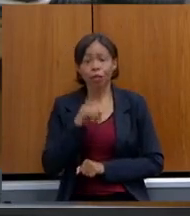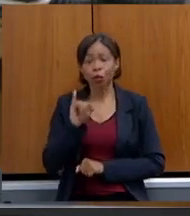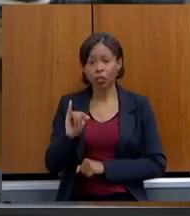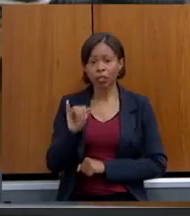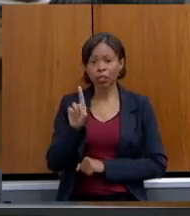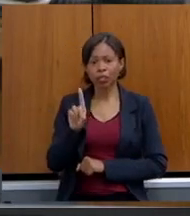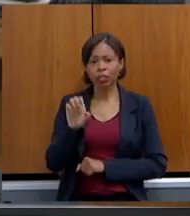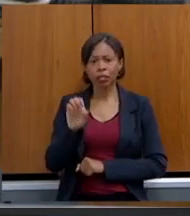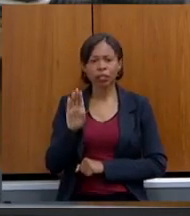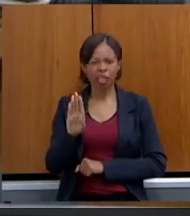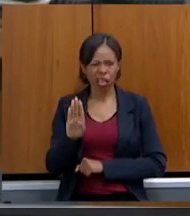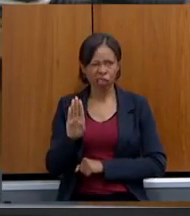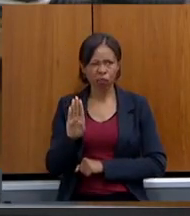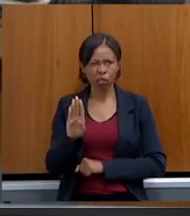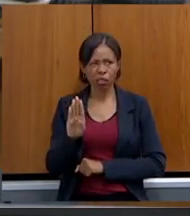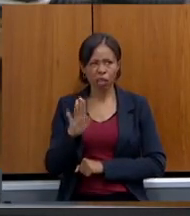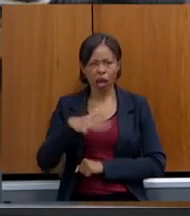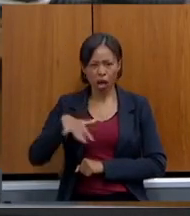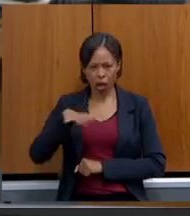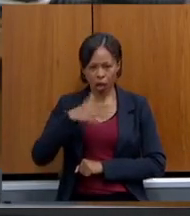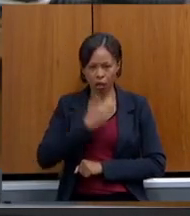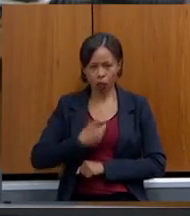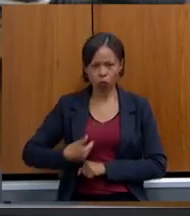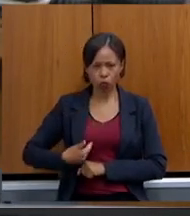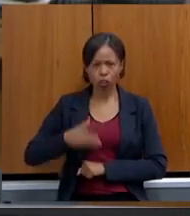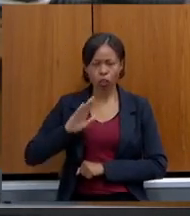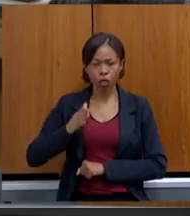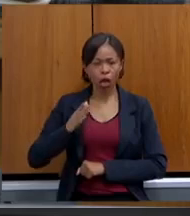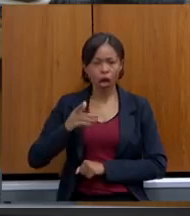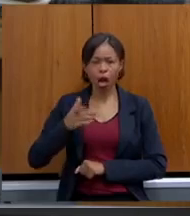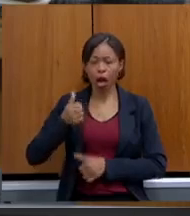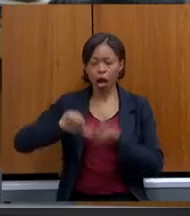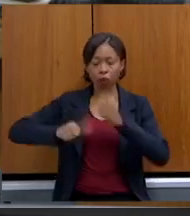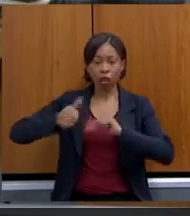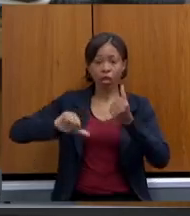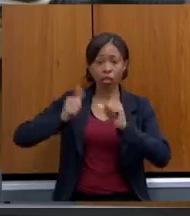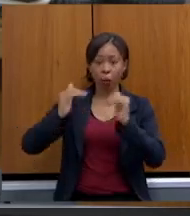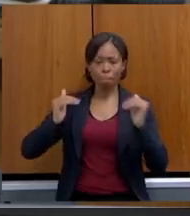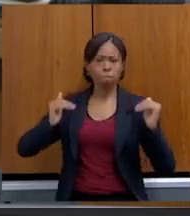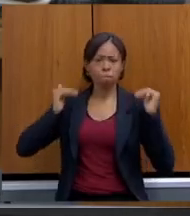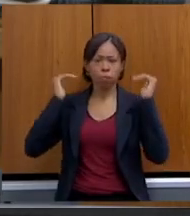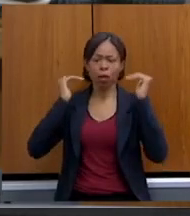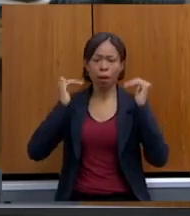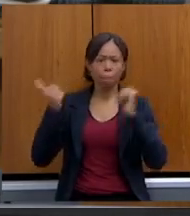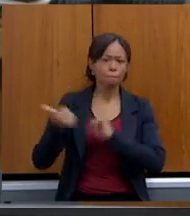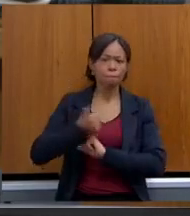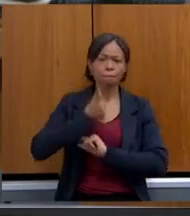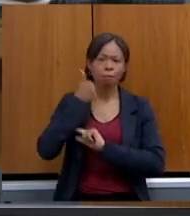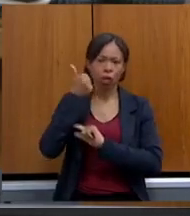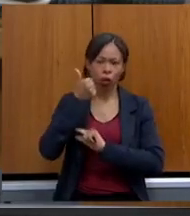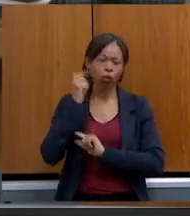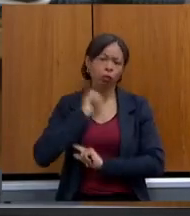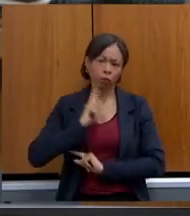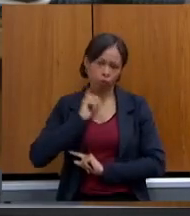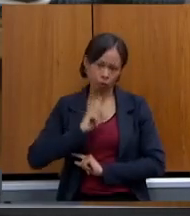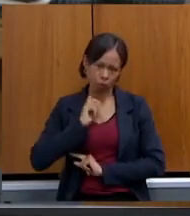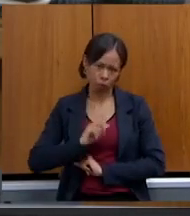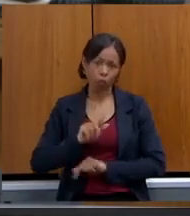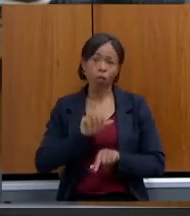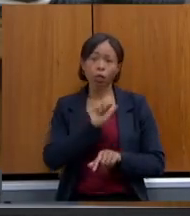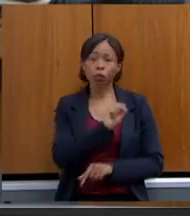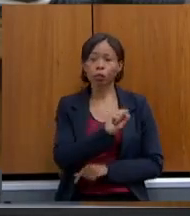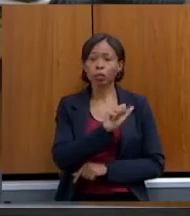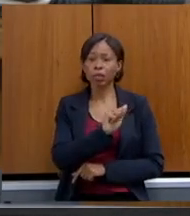da nossa rede teve a maior variação positiva da história de Minas Gerais tivemos a maior taxa de participação no